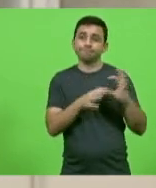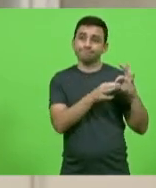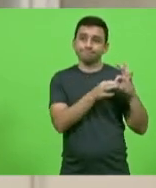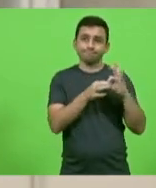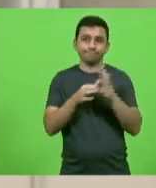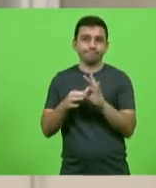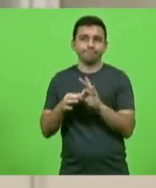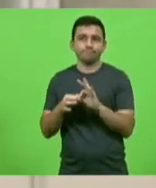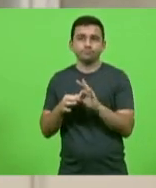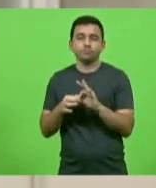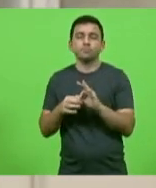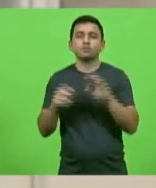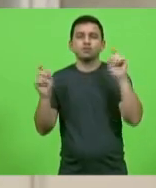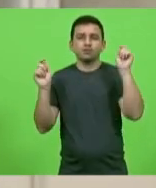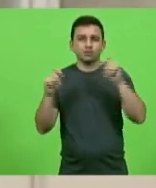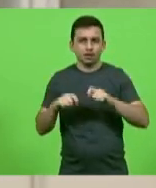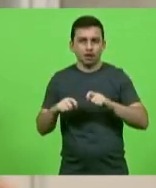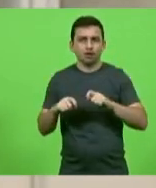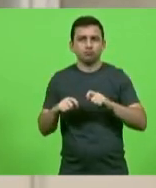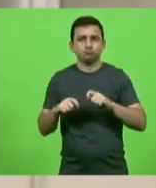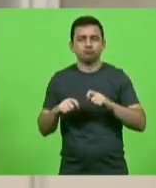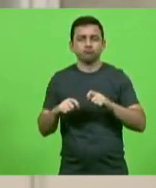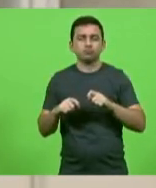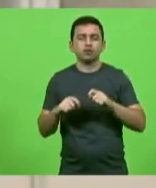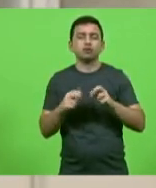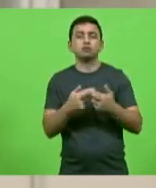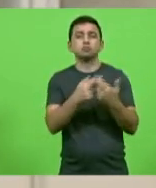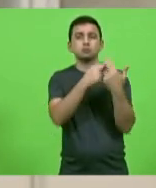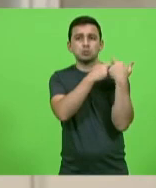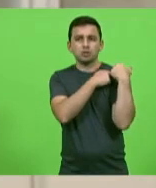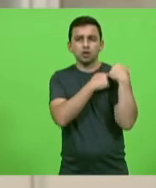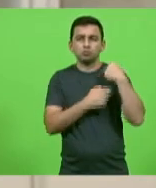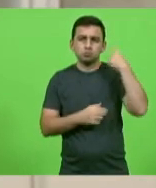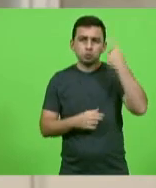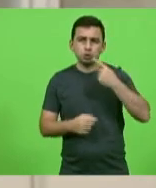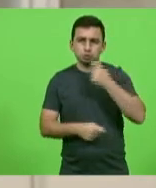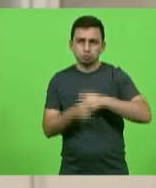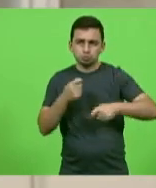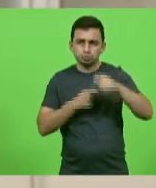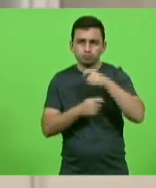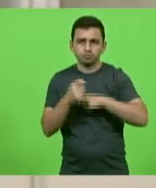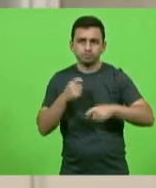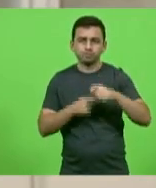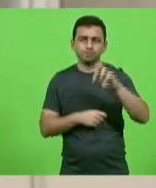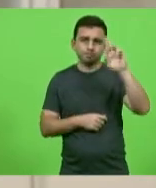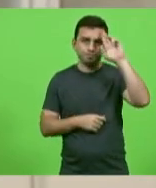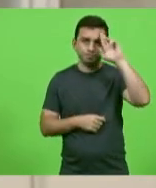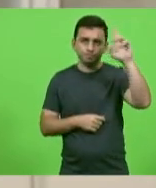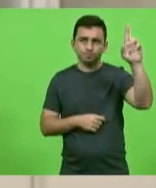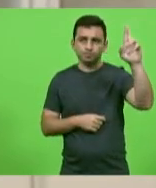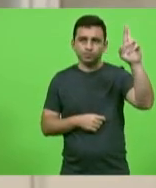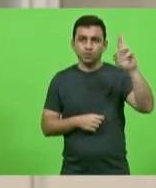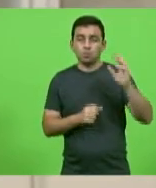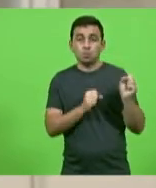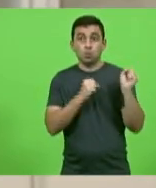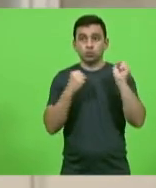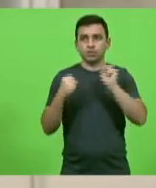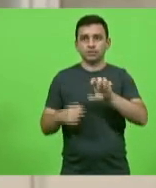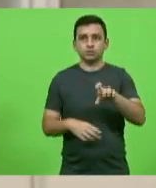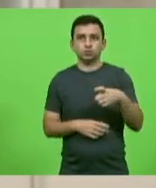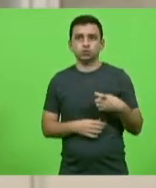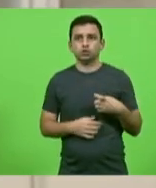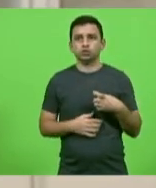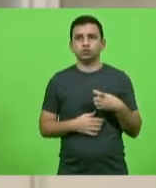contexto sigo inferir que a responsabilidade político-administrativa do chefe do Poder